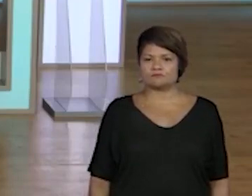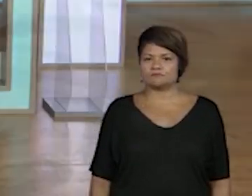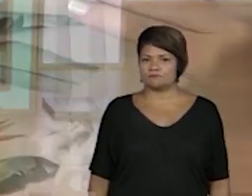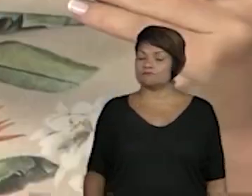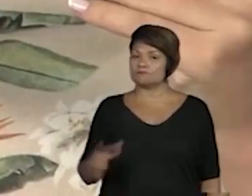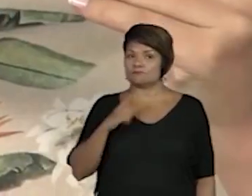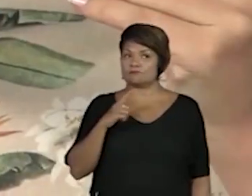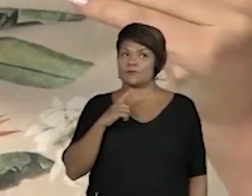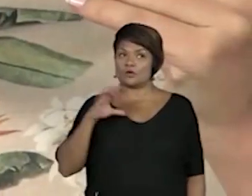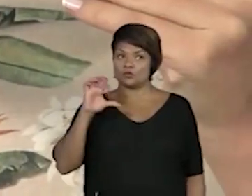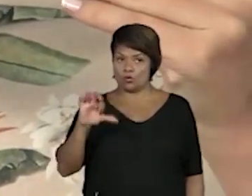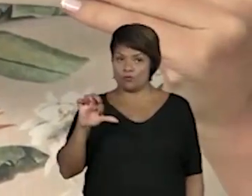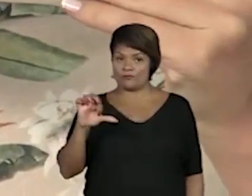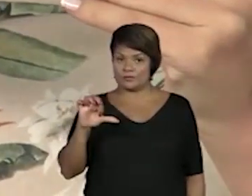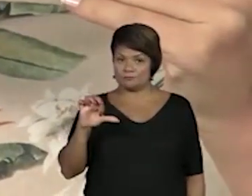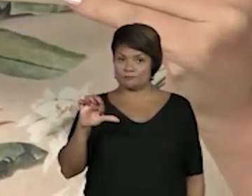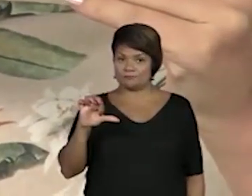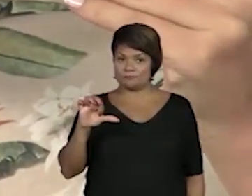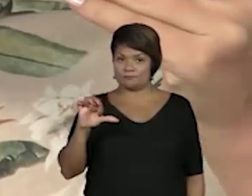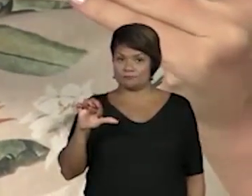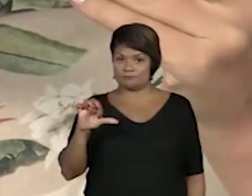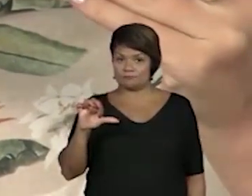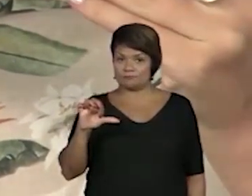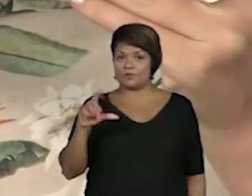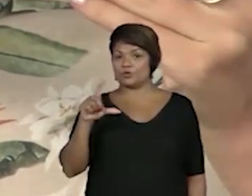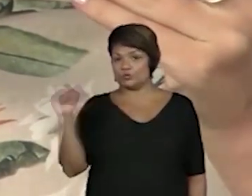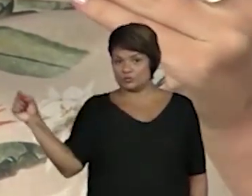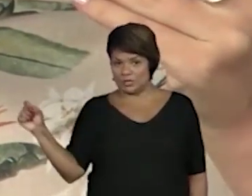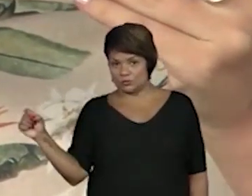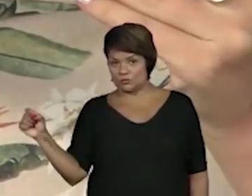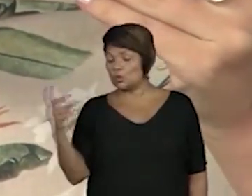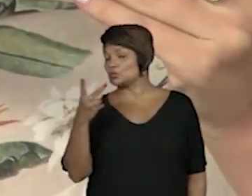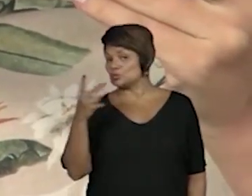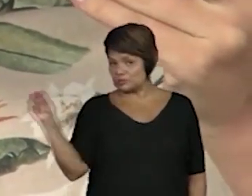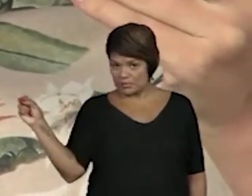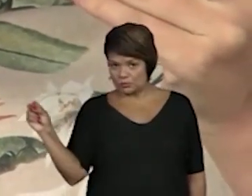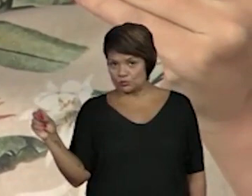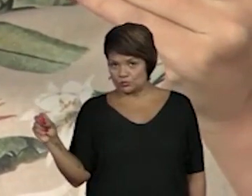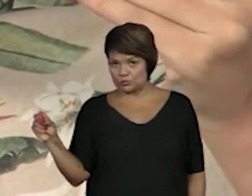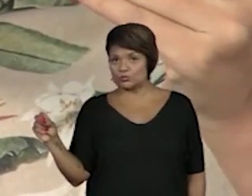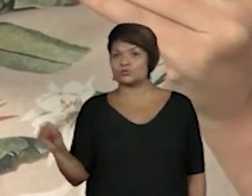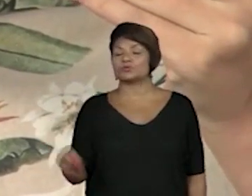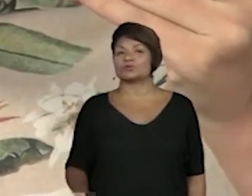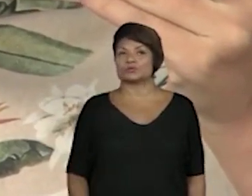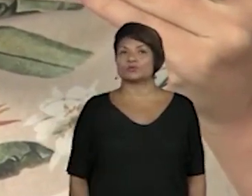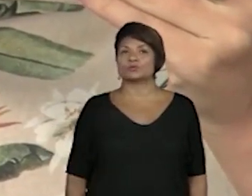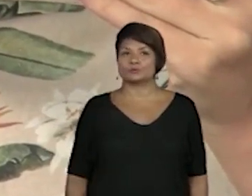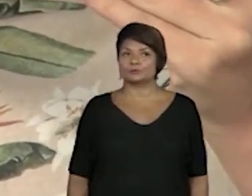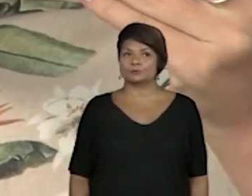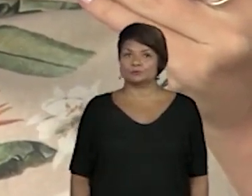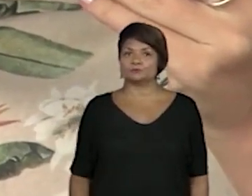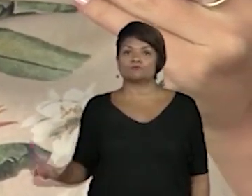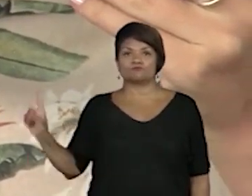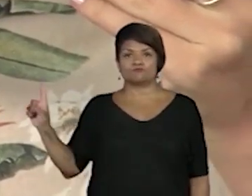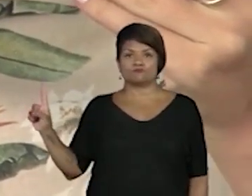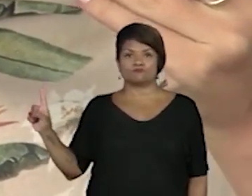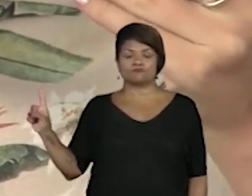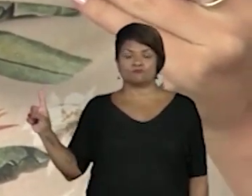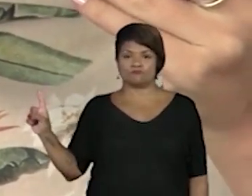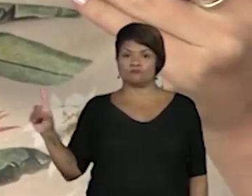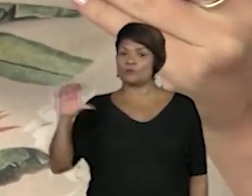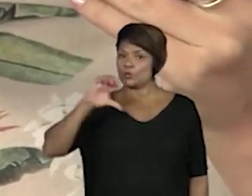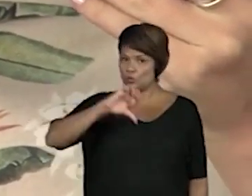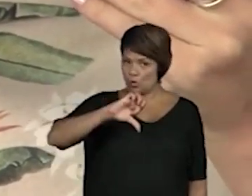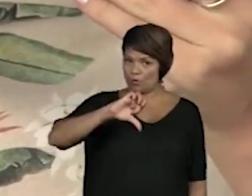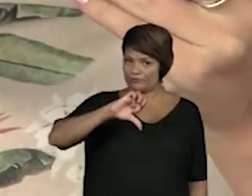9 e 200. Opa. Isso. O 9, aí elas